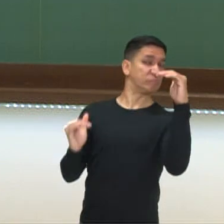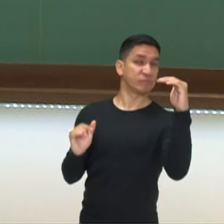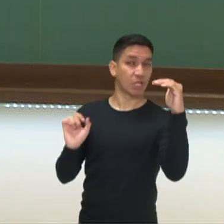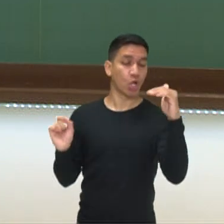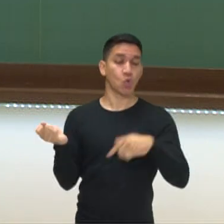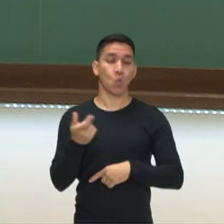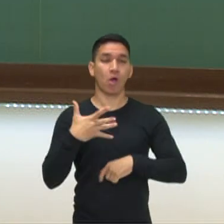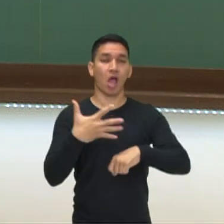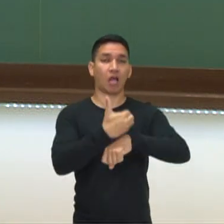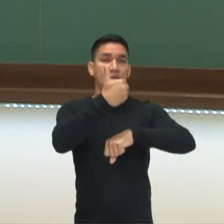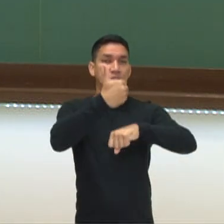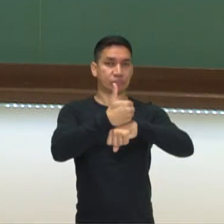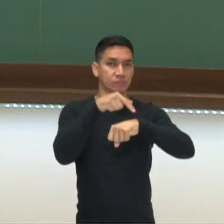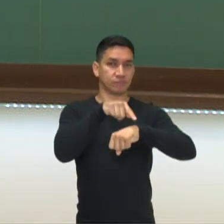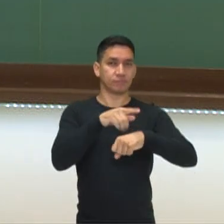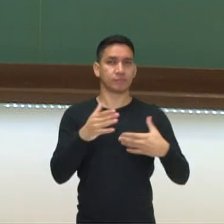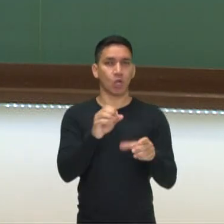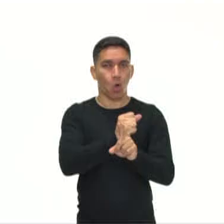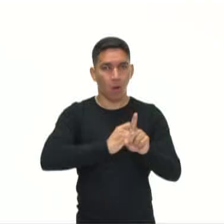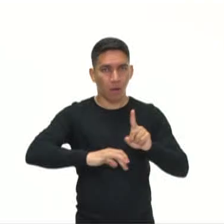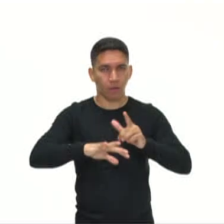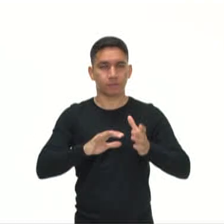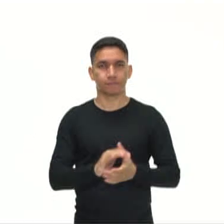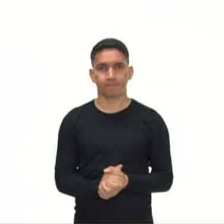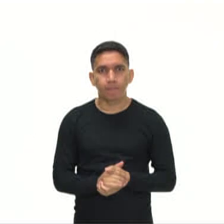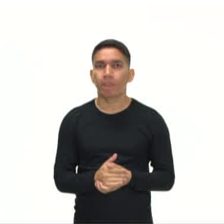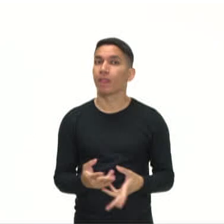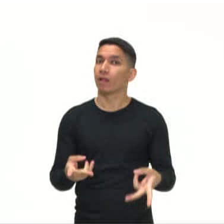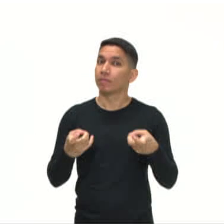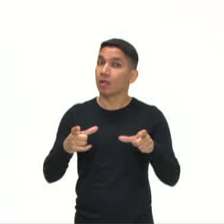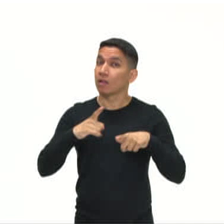dentro dessa sociedade. Apesar dos